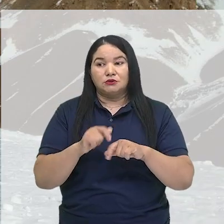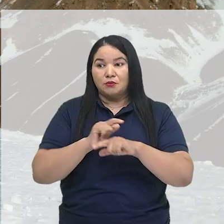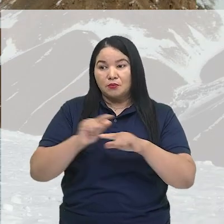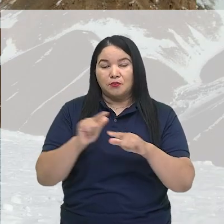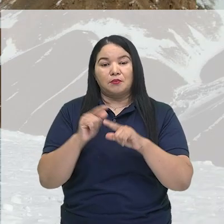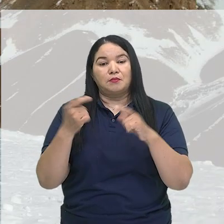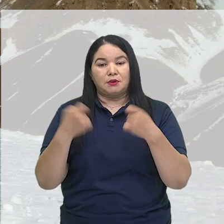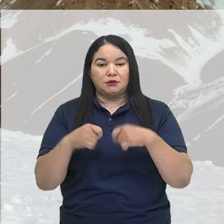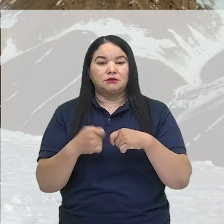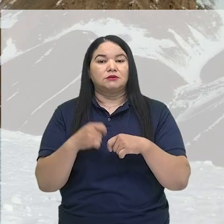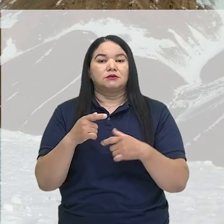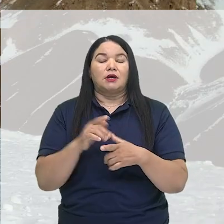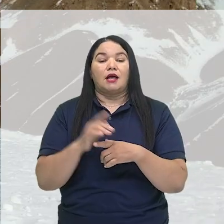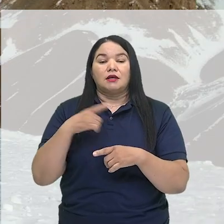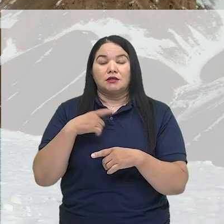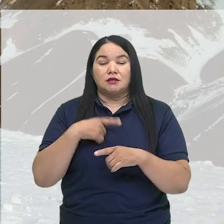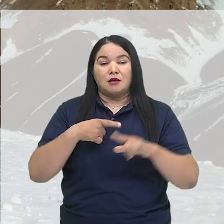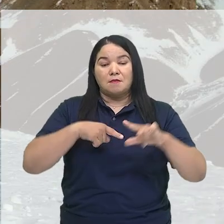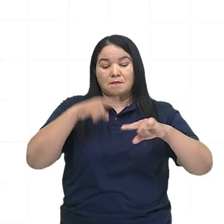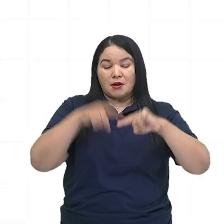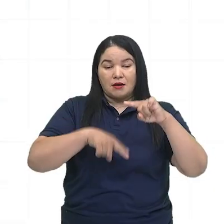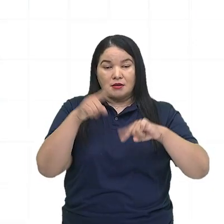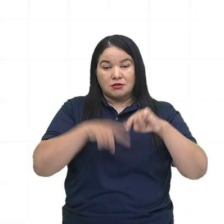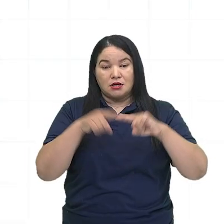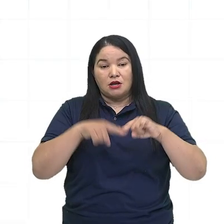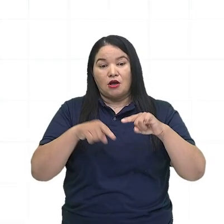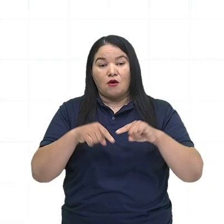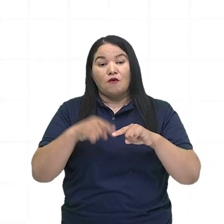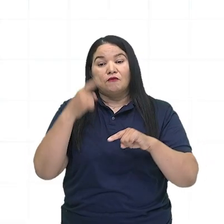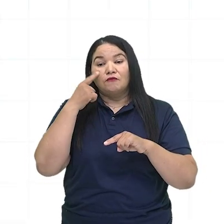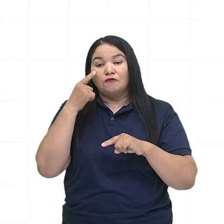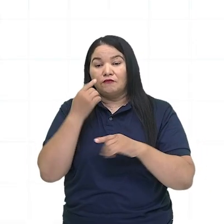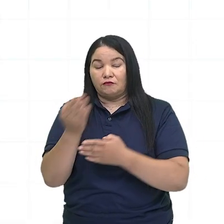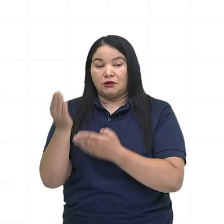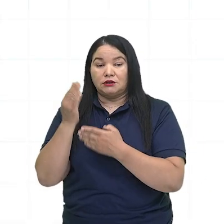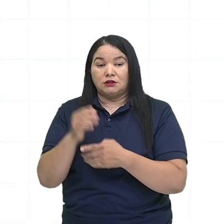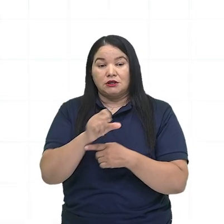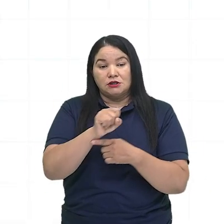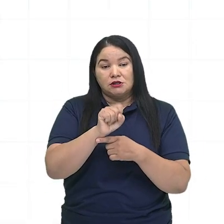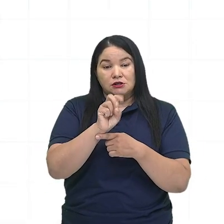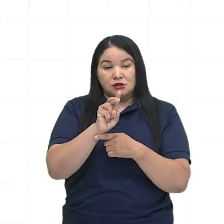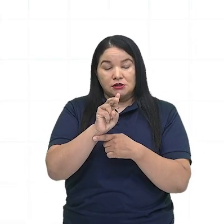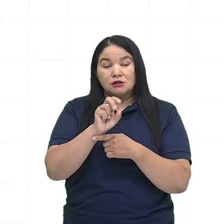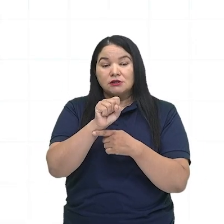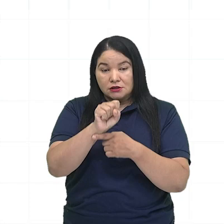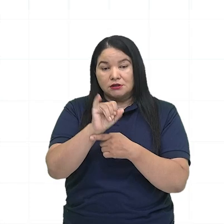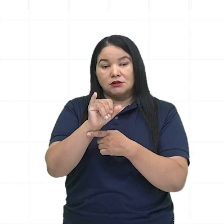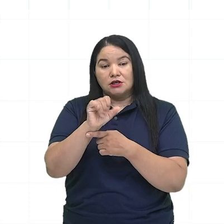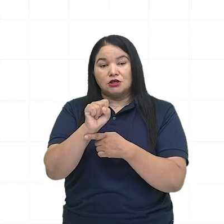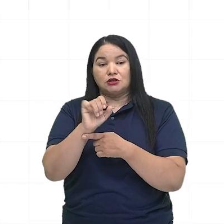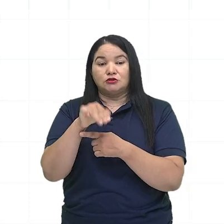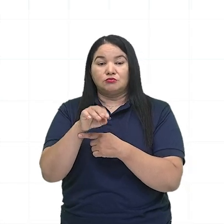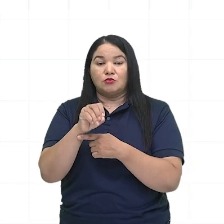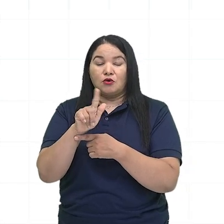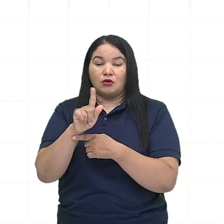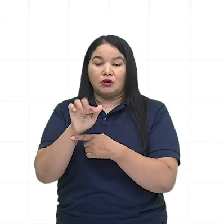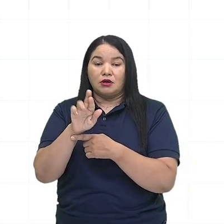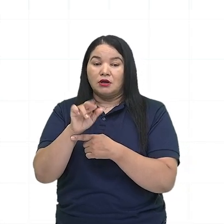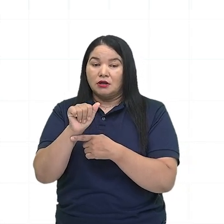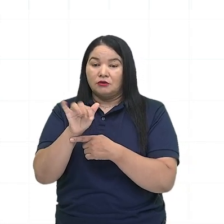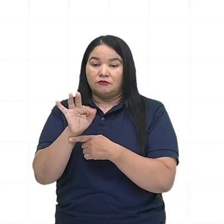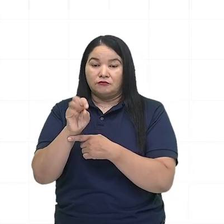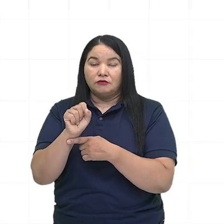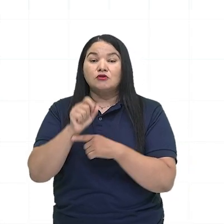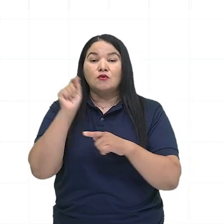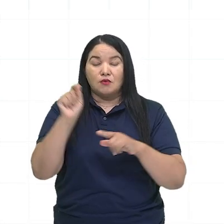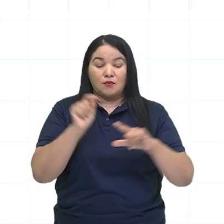temos os sismógrafos. Os sismógrafos, eles são instrumentos essenciais para